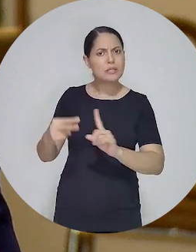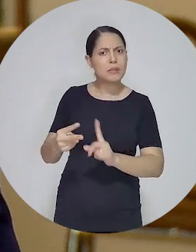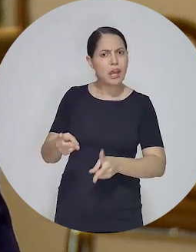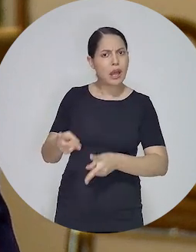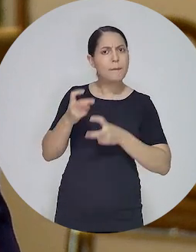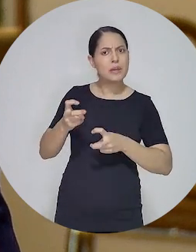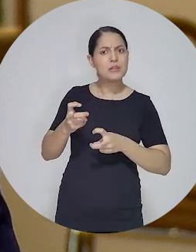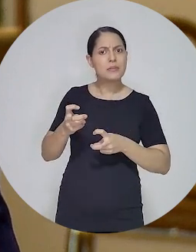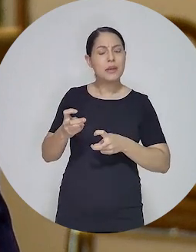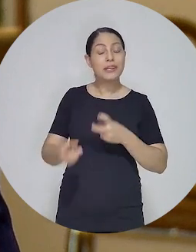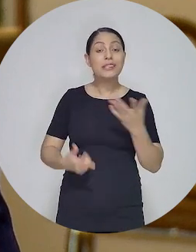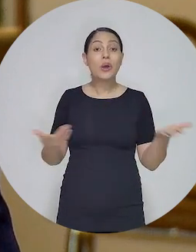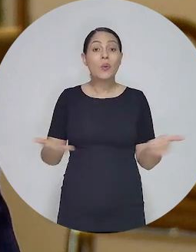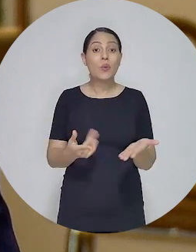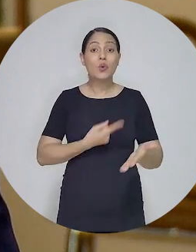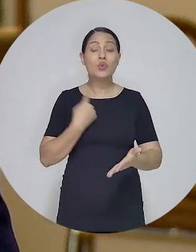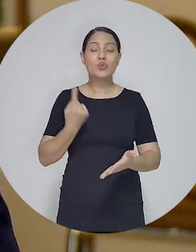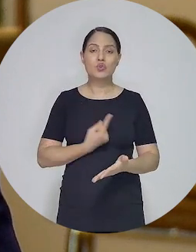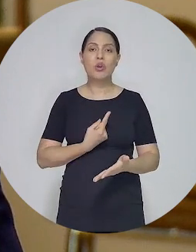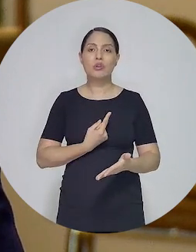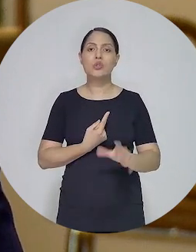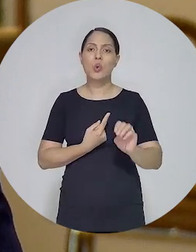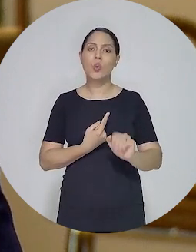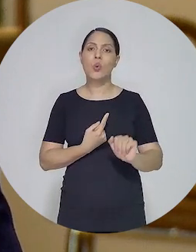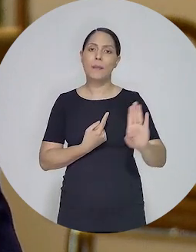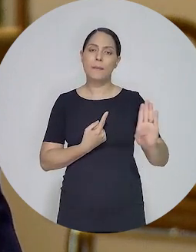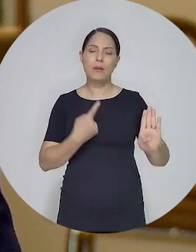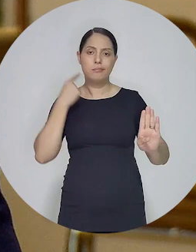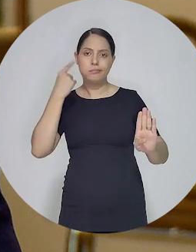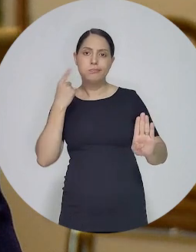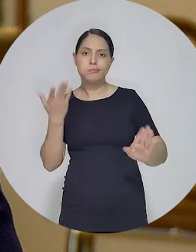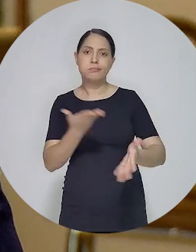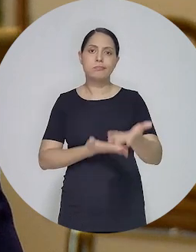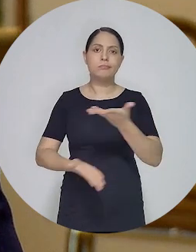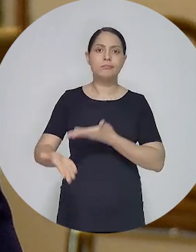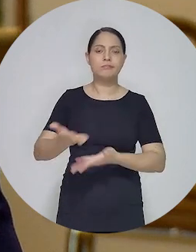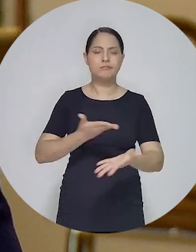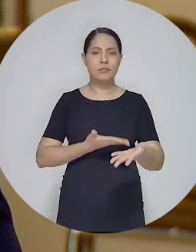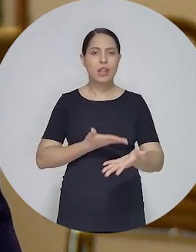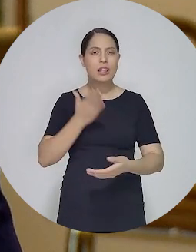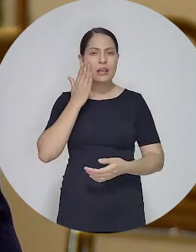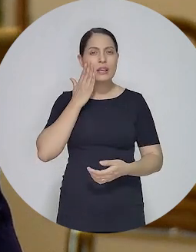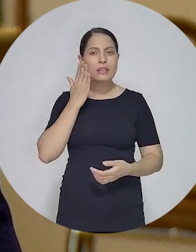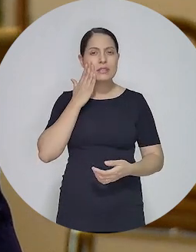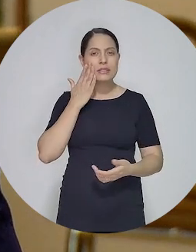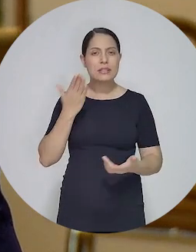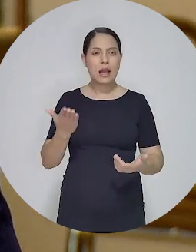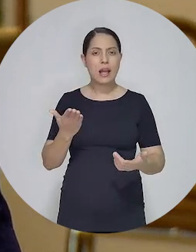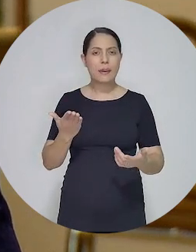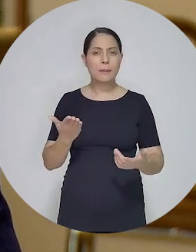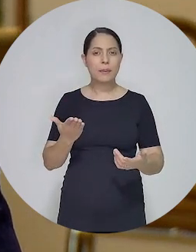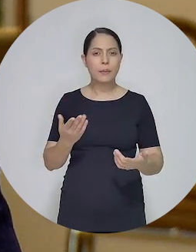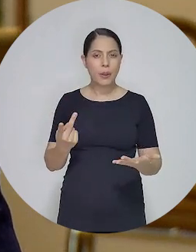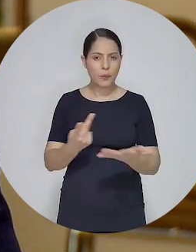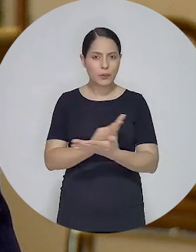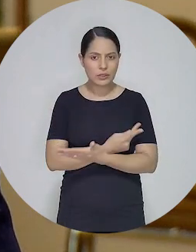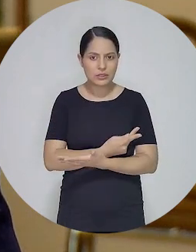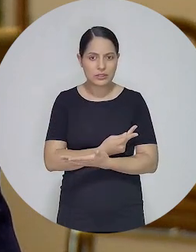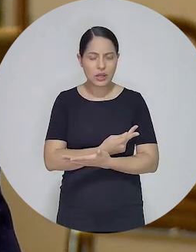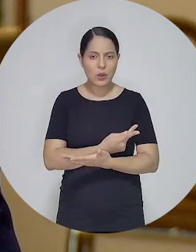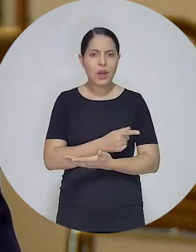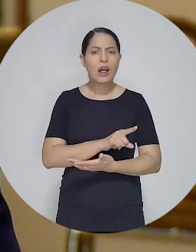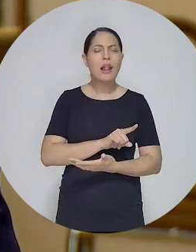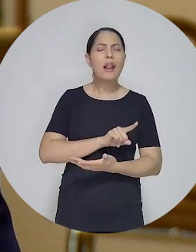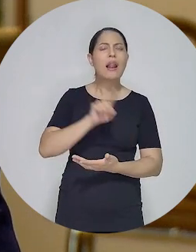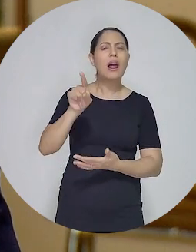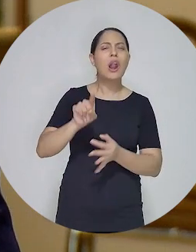uma reaproximação da ordem com a advocacia, ouvir aquele choro no balcão que daqui do Planalto Central muitas